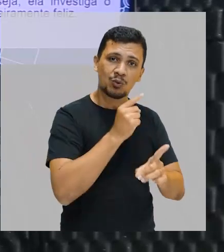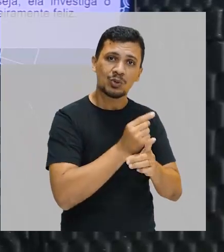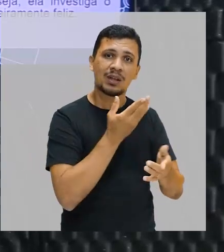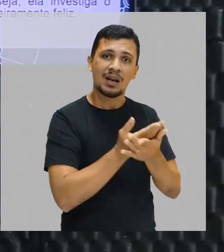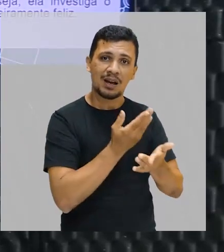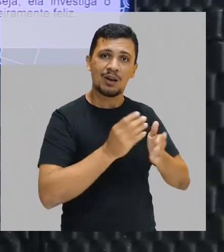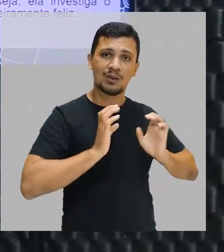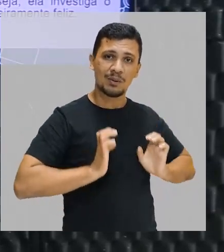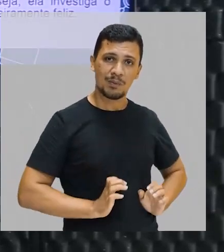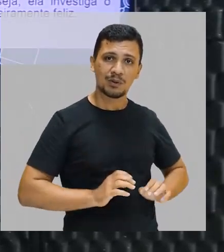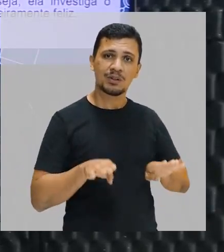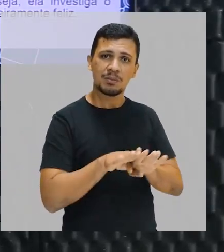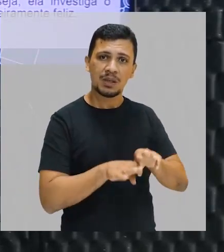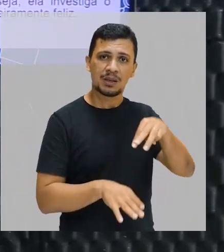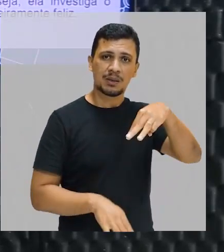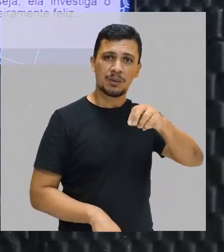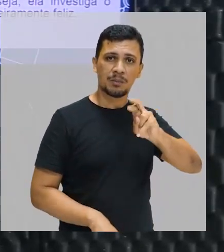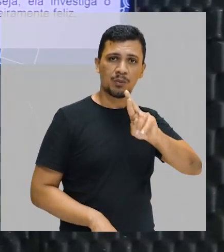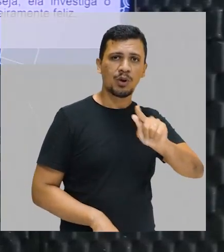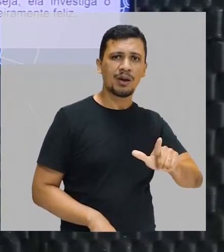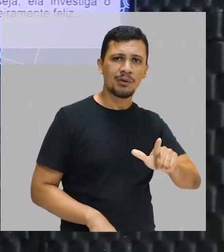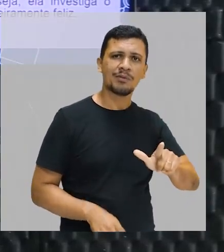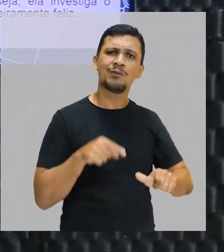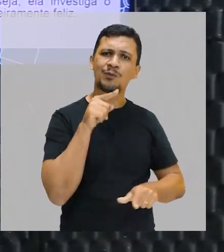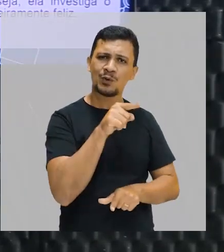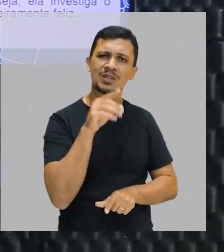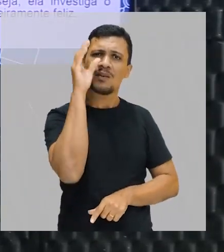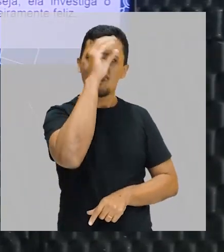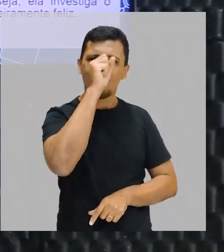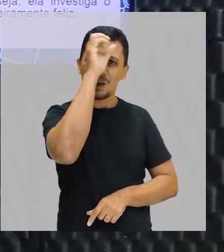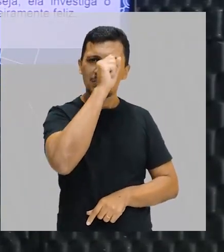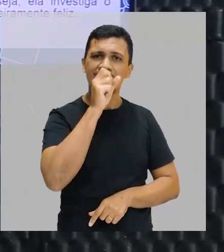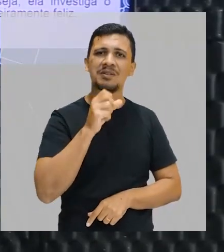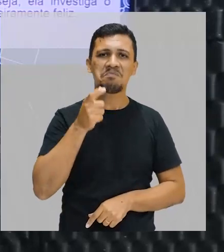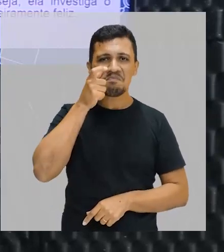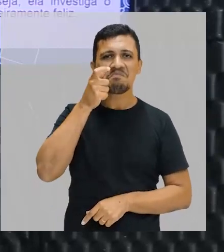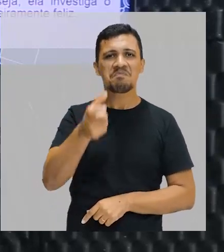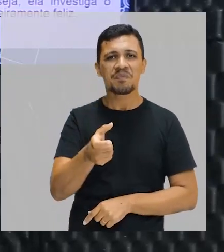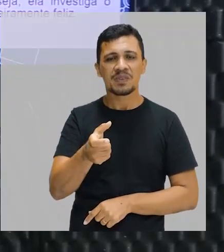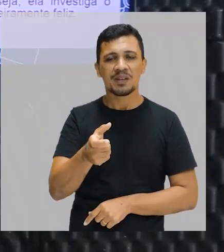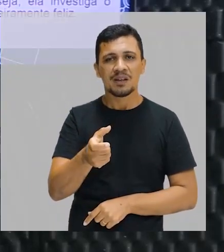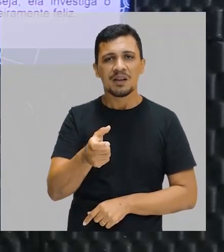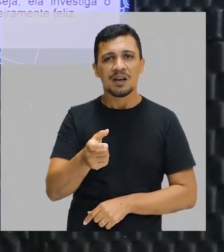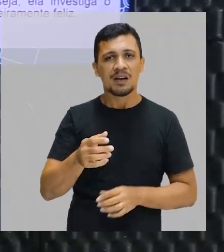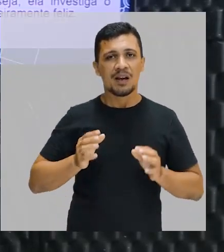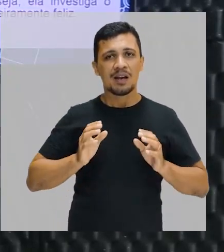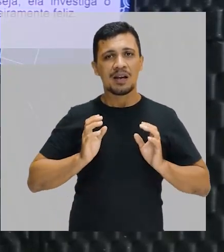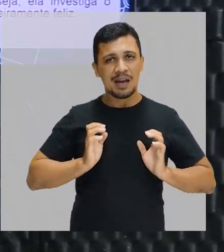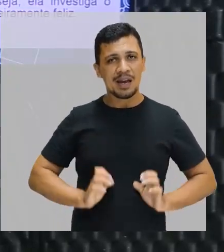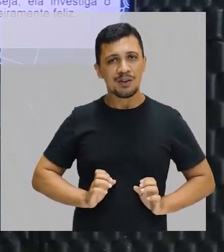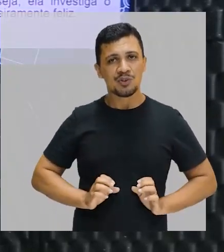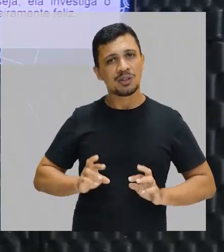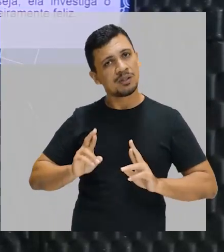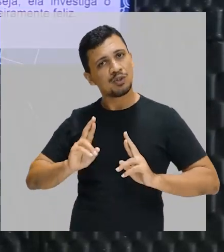aprender uma coisa interessante com esse professor que vos fala. Na filosofia, ética e moral se diferenciam. E uma